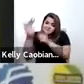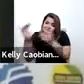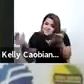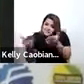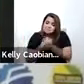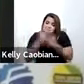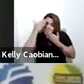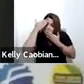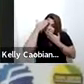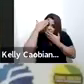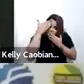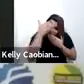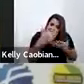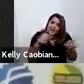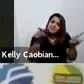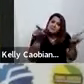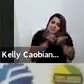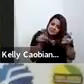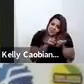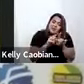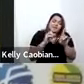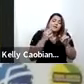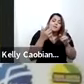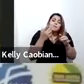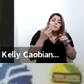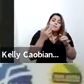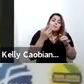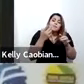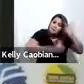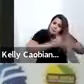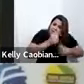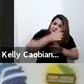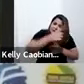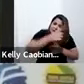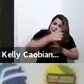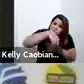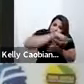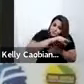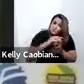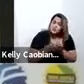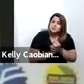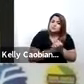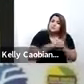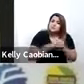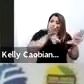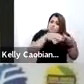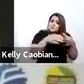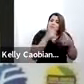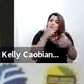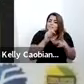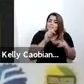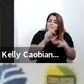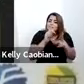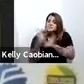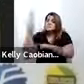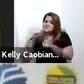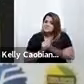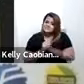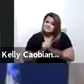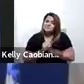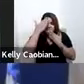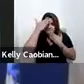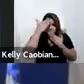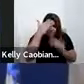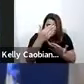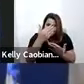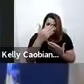eficiência, com o grupo todo, né, jurídico, que também nos levaram a um porto seguro. Obrigada, doutor, nos vemos daqui a pouco. Um